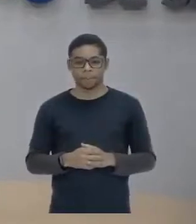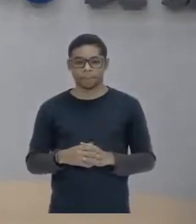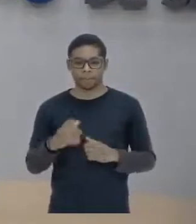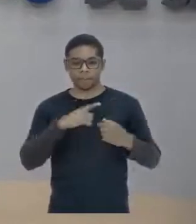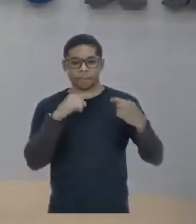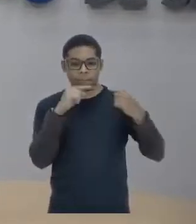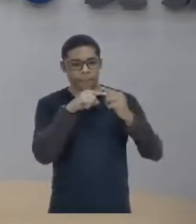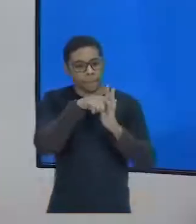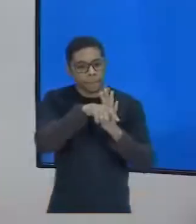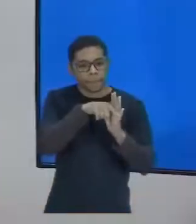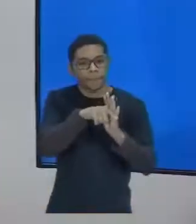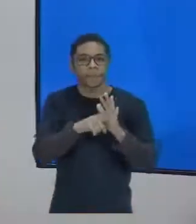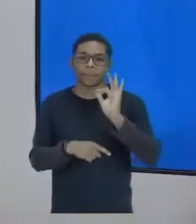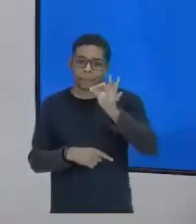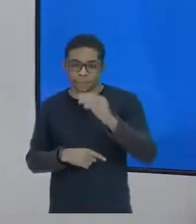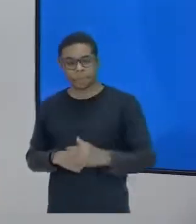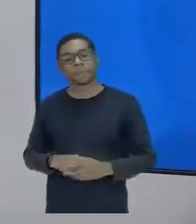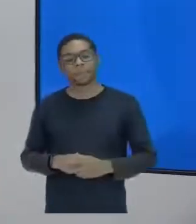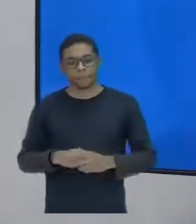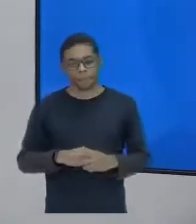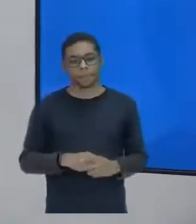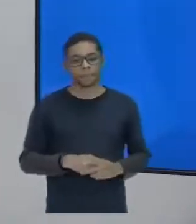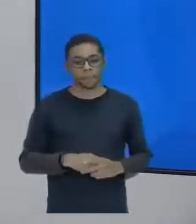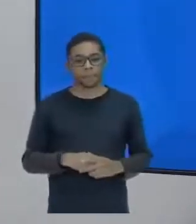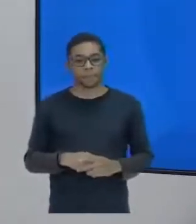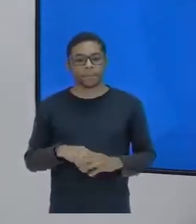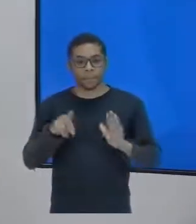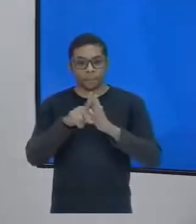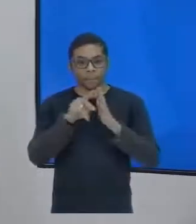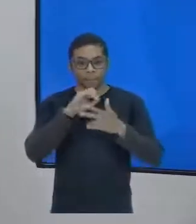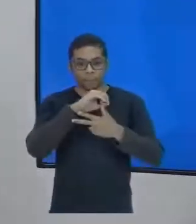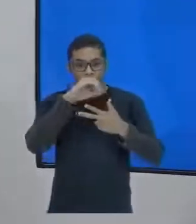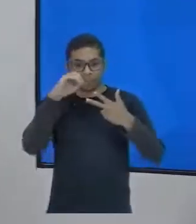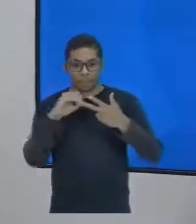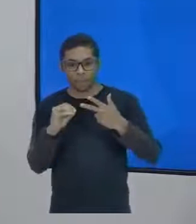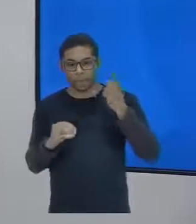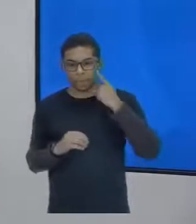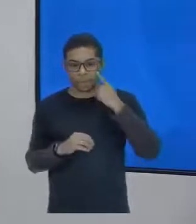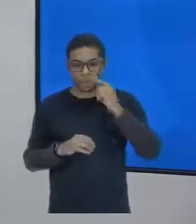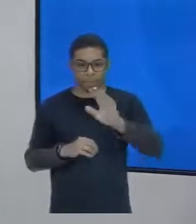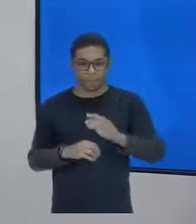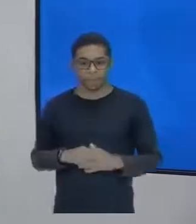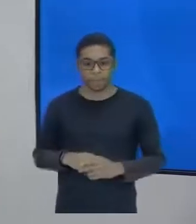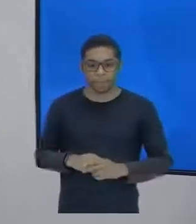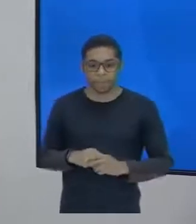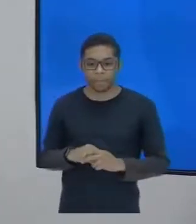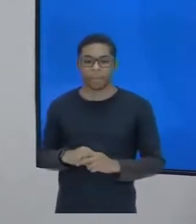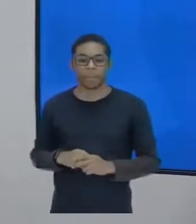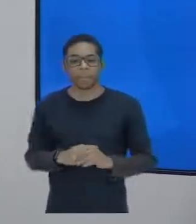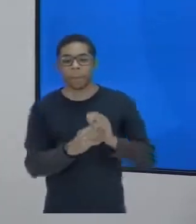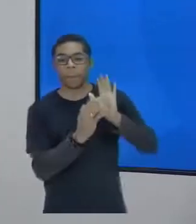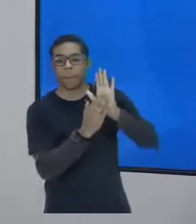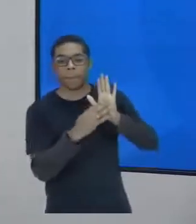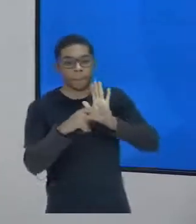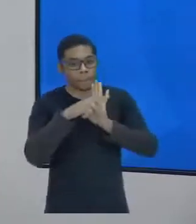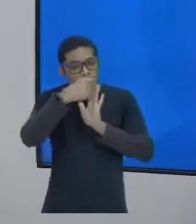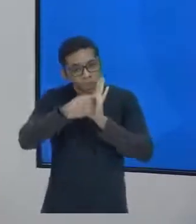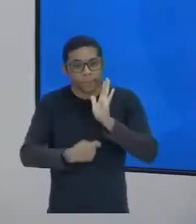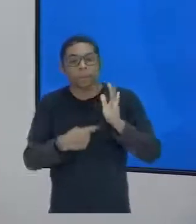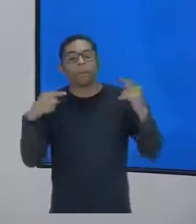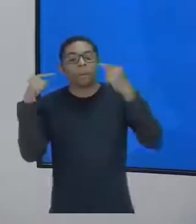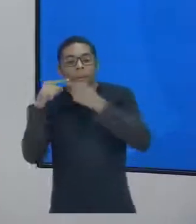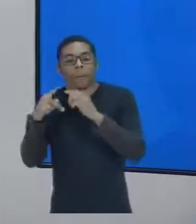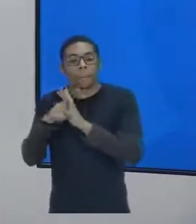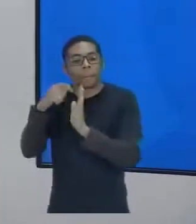relacionada à pesquisa. Perfeito. E, geralmente, no Enem, aí que está o ponto. E a proposta de redação, ela vem